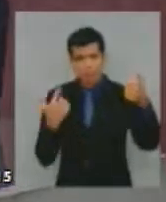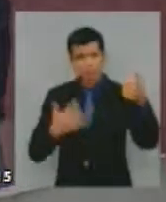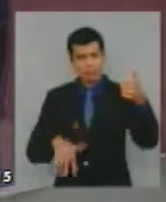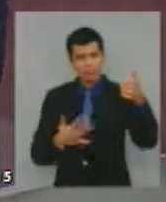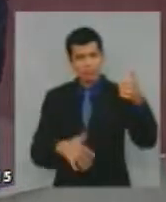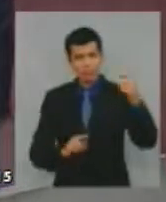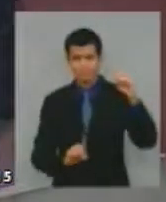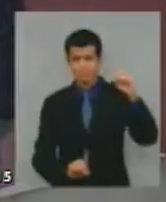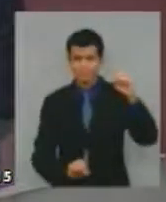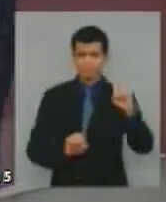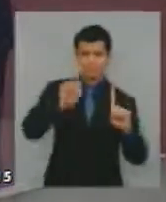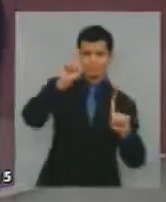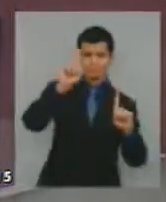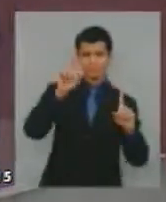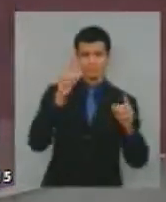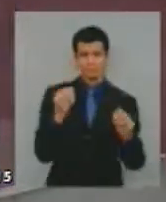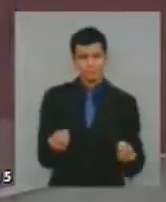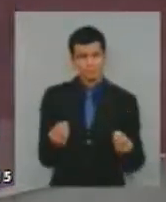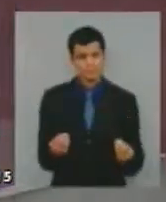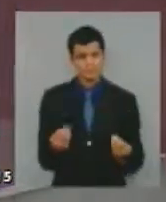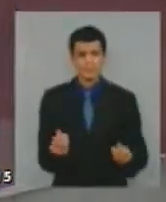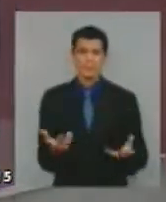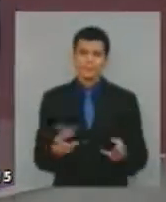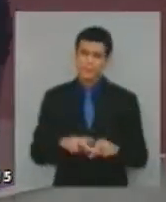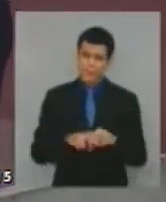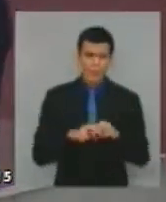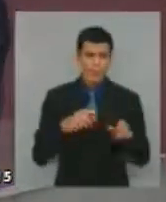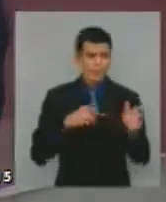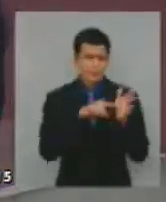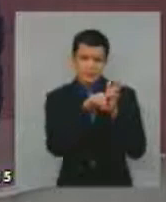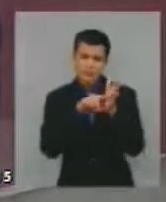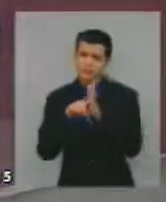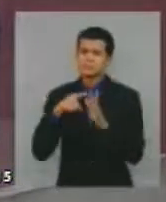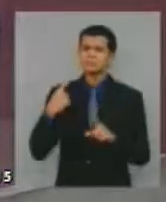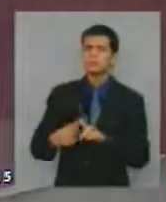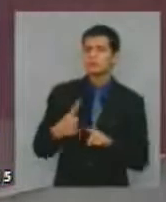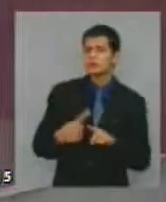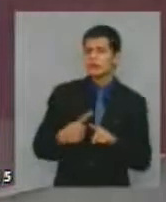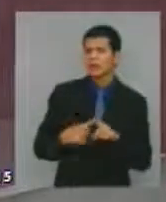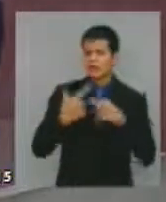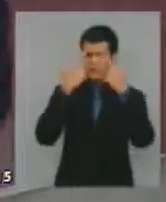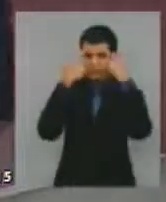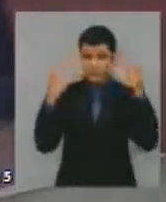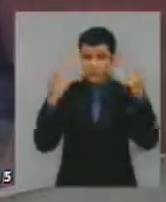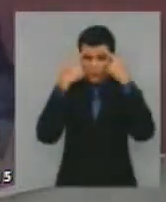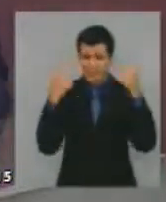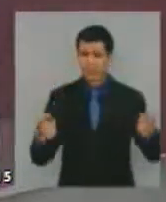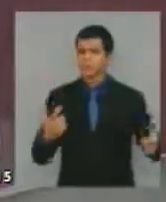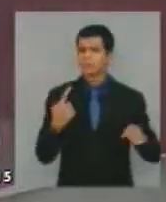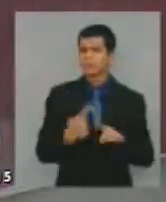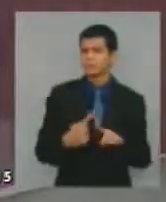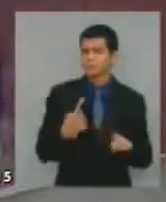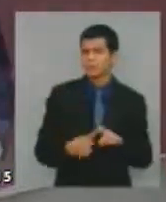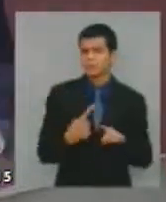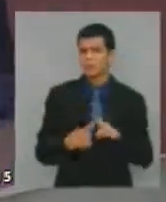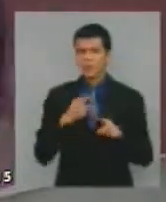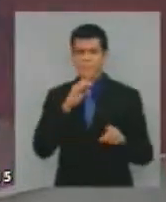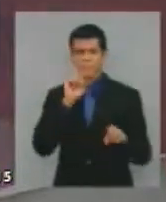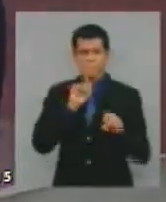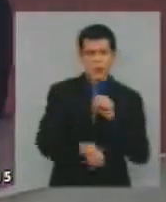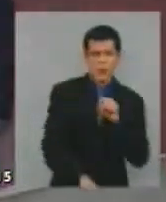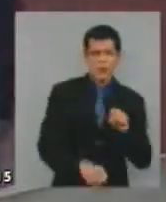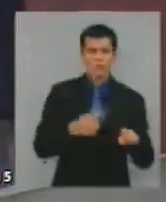Então é necessário que nós pesquisemos o porquê das coisas. Afinal de contas, o que